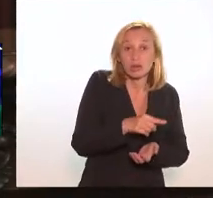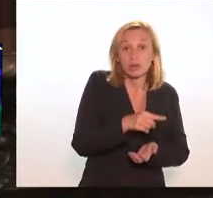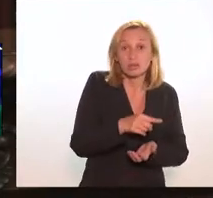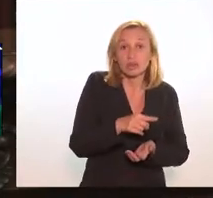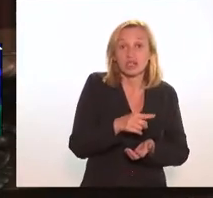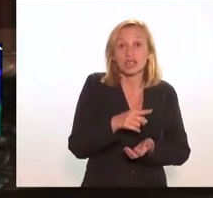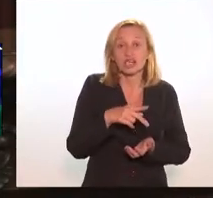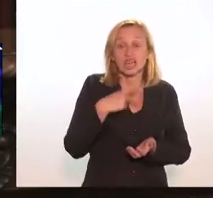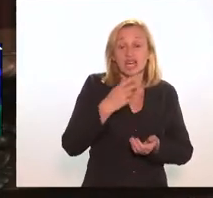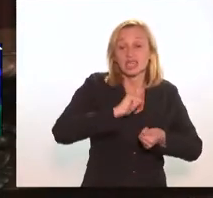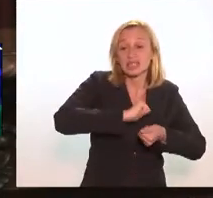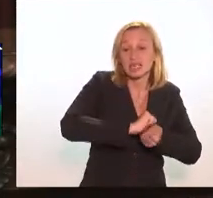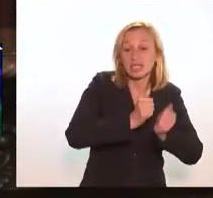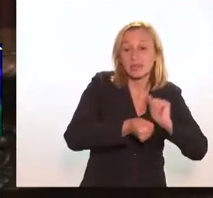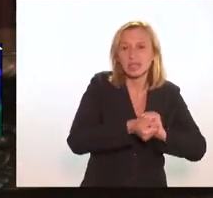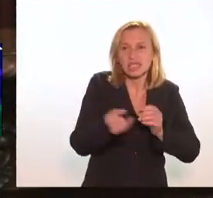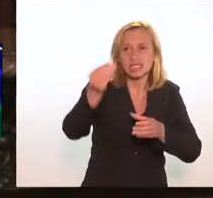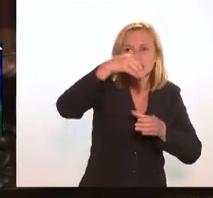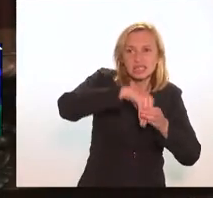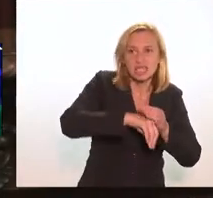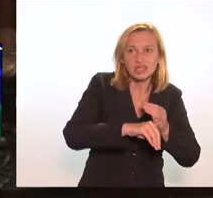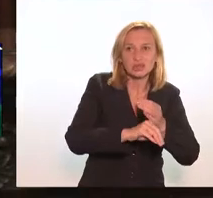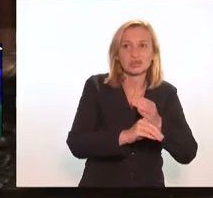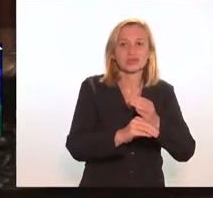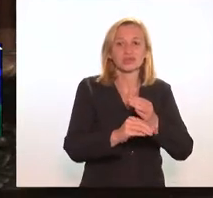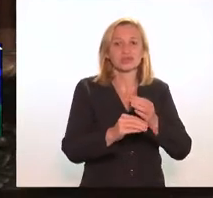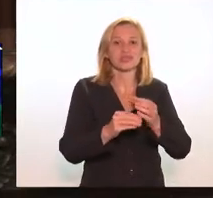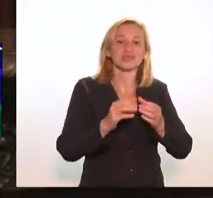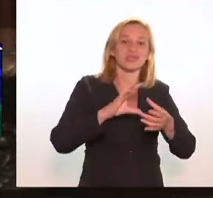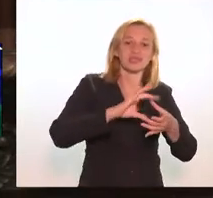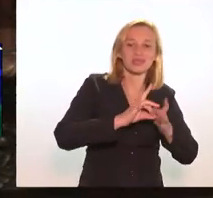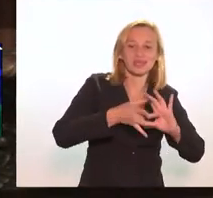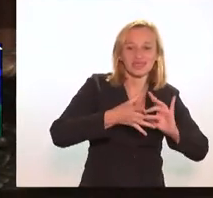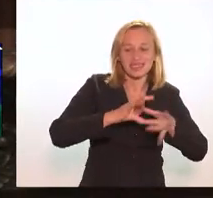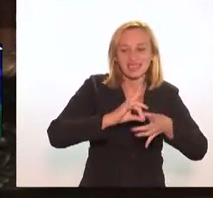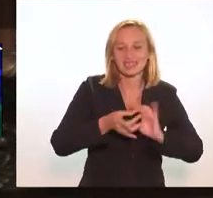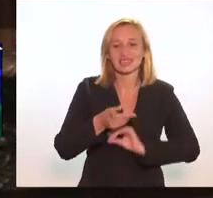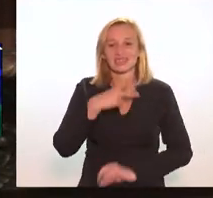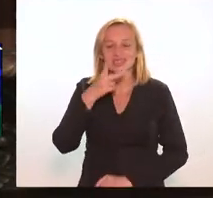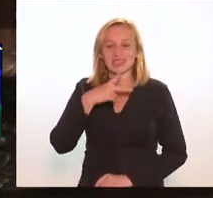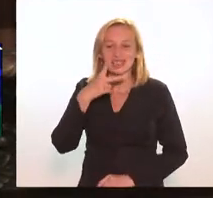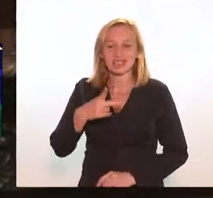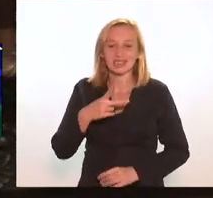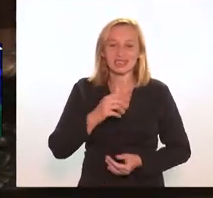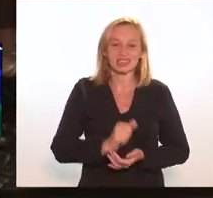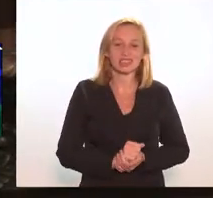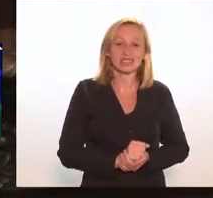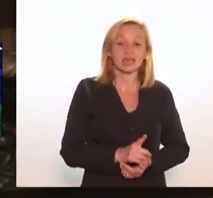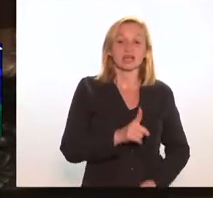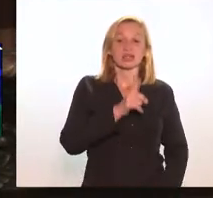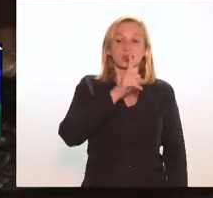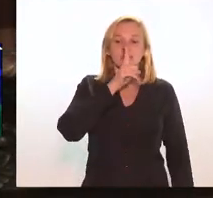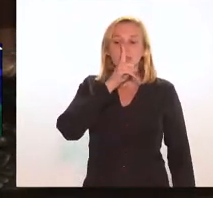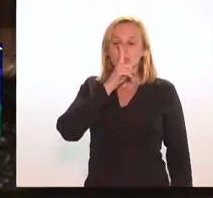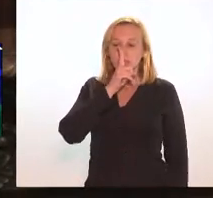se enquadra dentro de um contexto que nós chamamos de espiral do